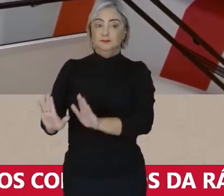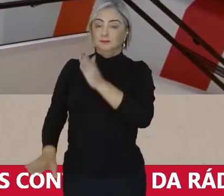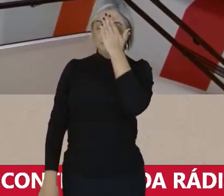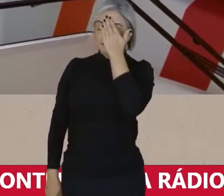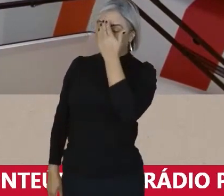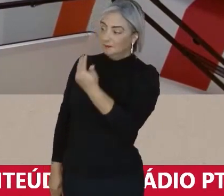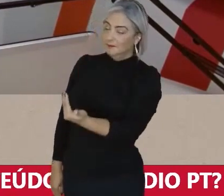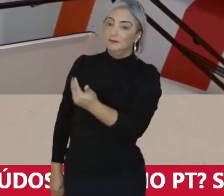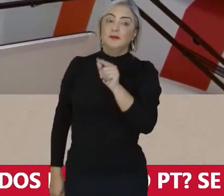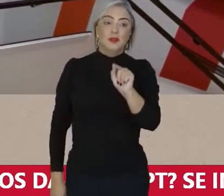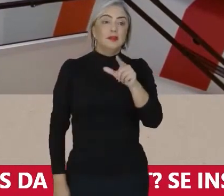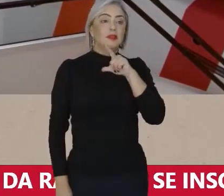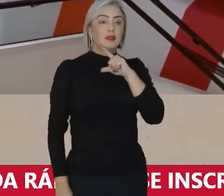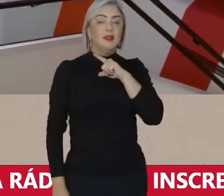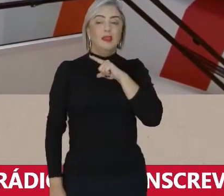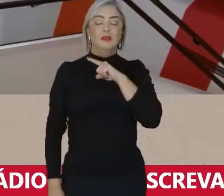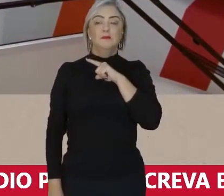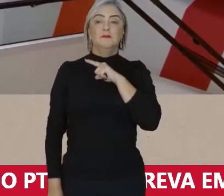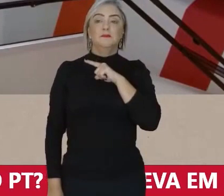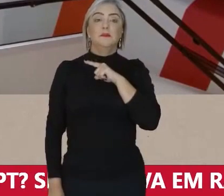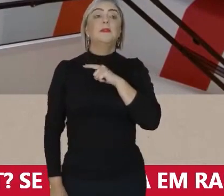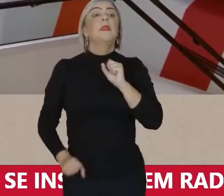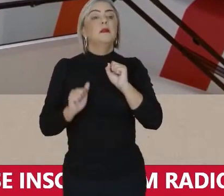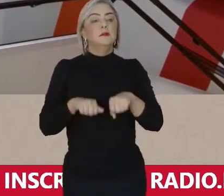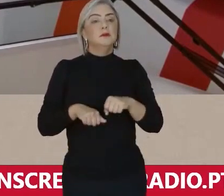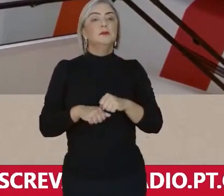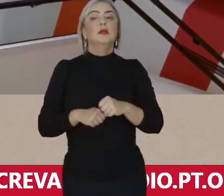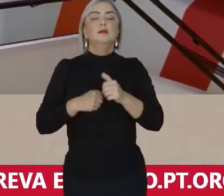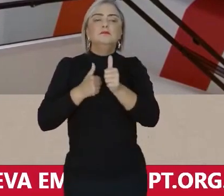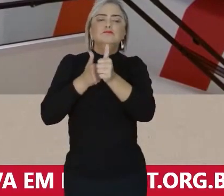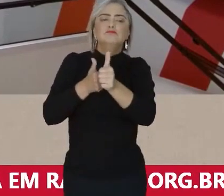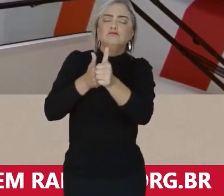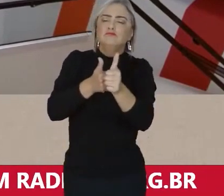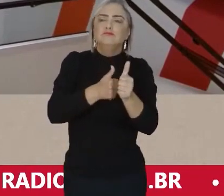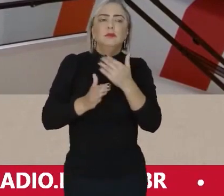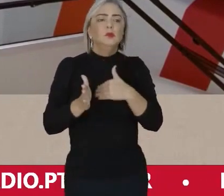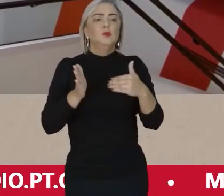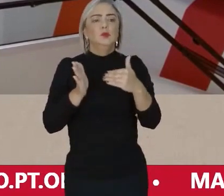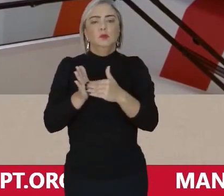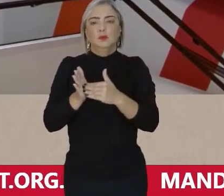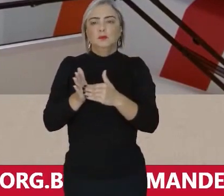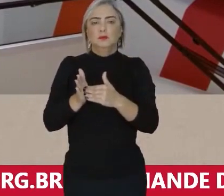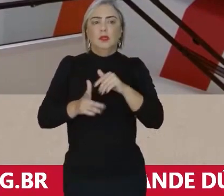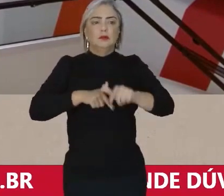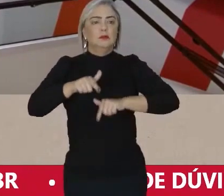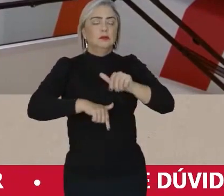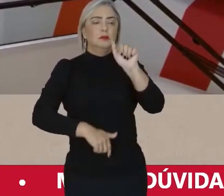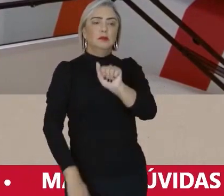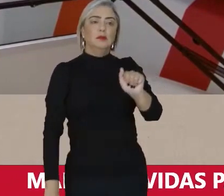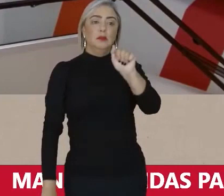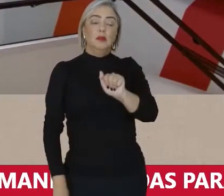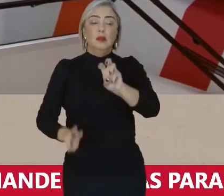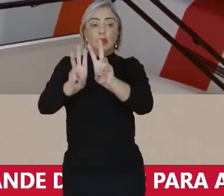aí a pergunta, né? Vocês têm a possibilidade de acompanhar todo o trabalho da